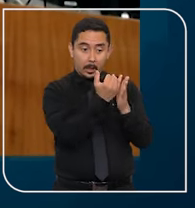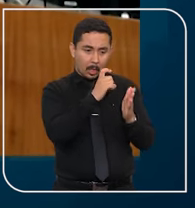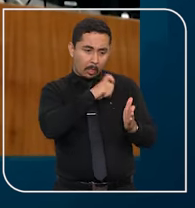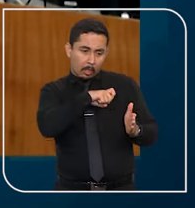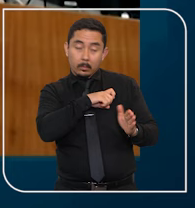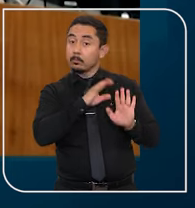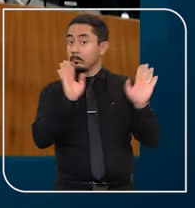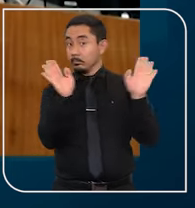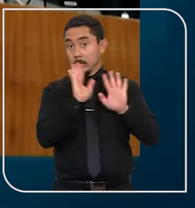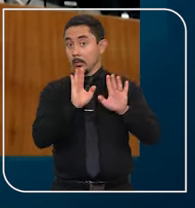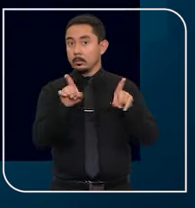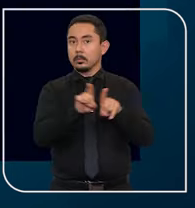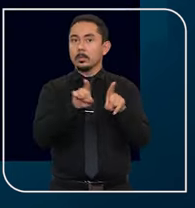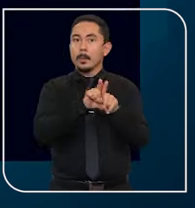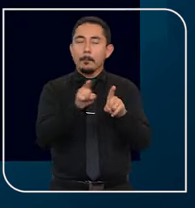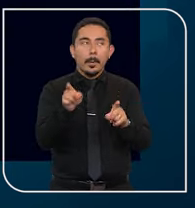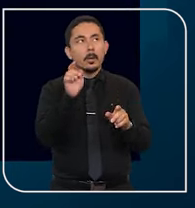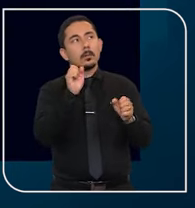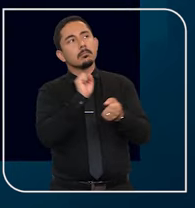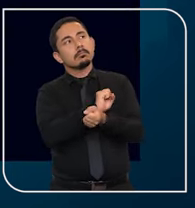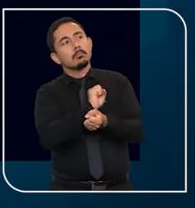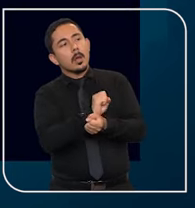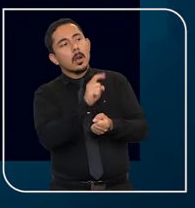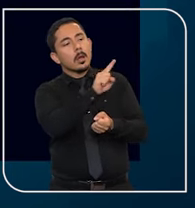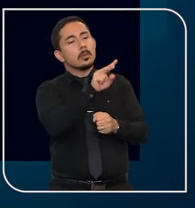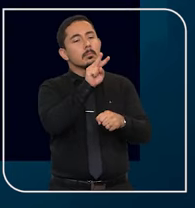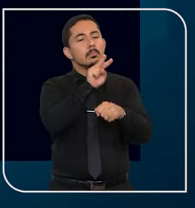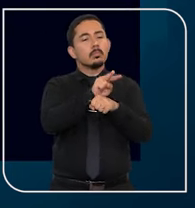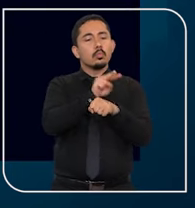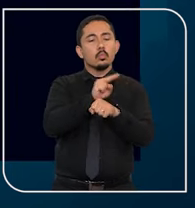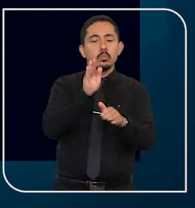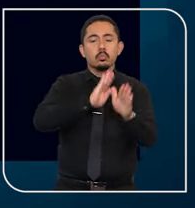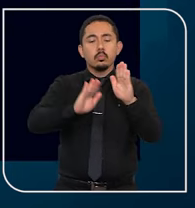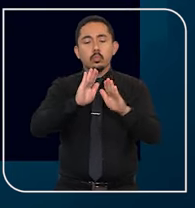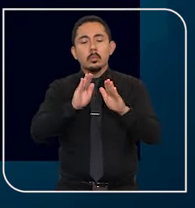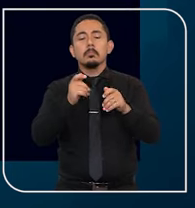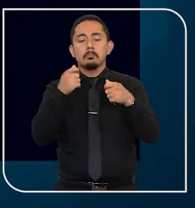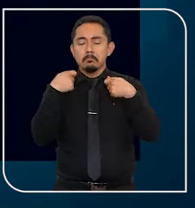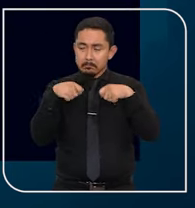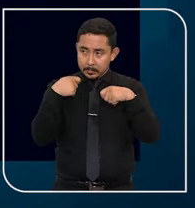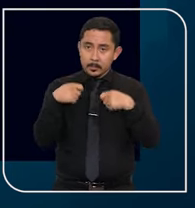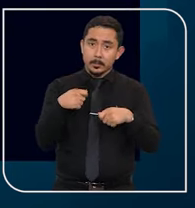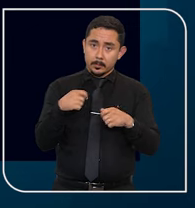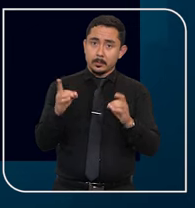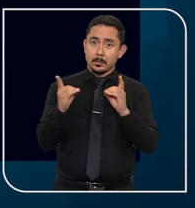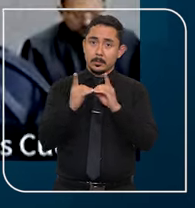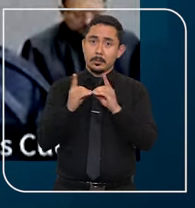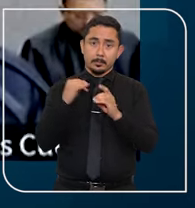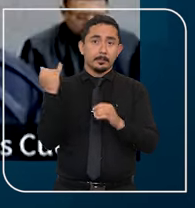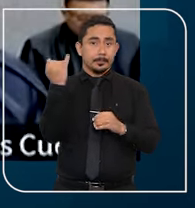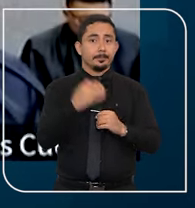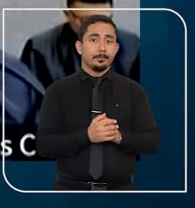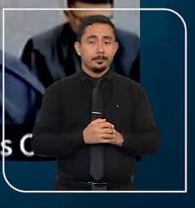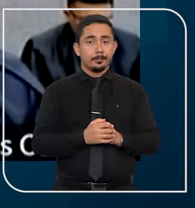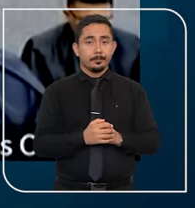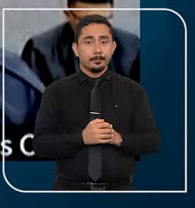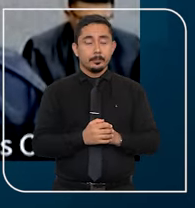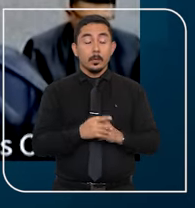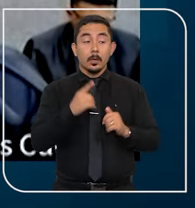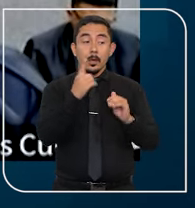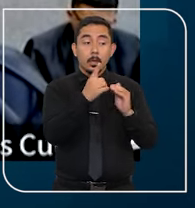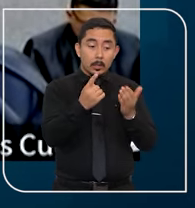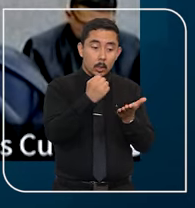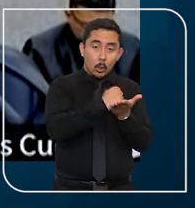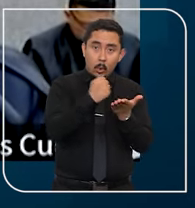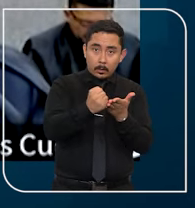princípio da boa fé e as expectativas do segurado quanto a cobertura e às exclusões devem ser atendidas de acordo com a ministra as